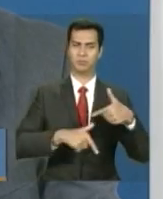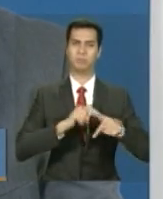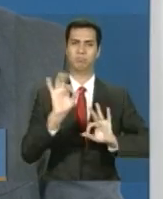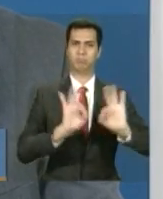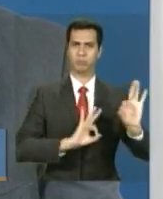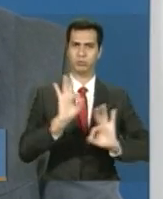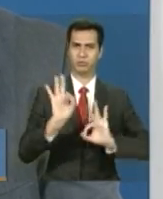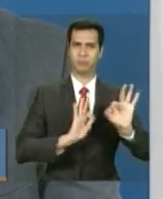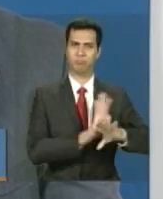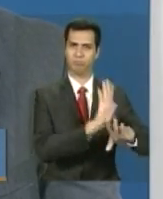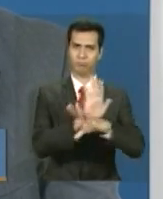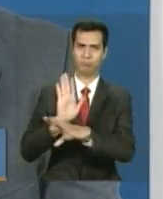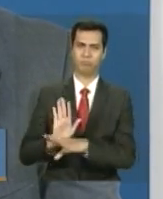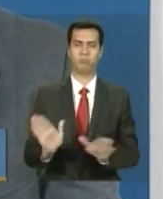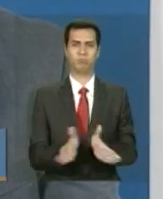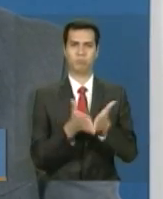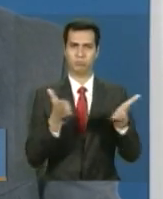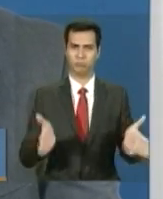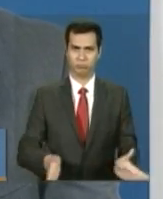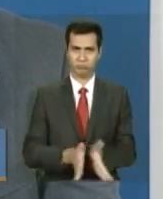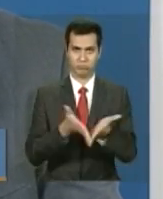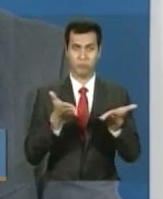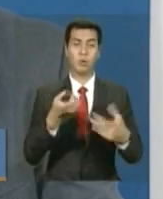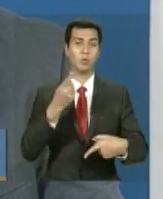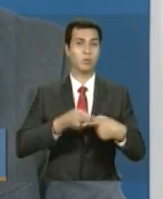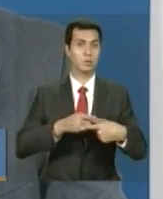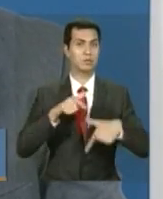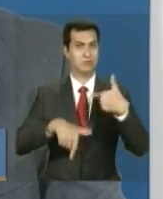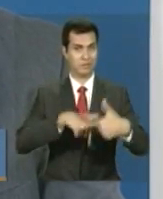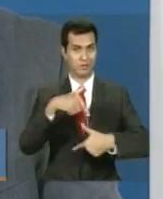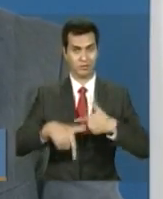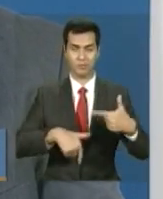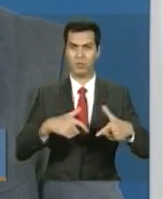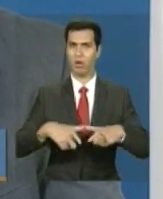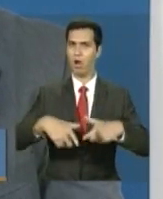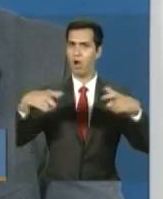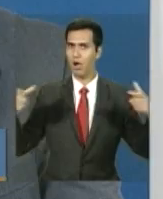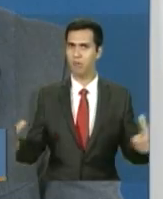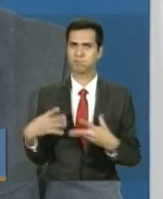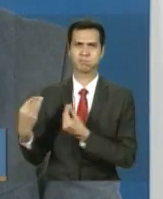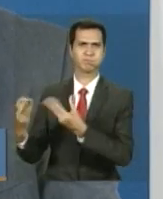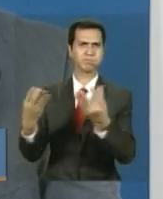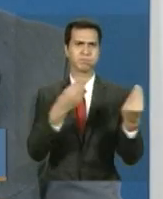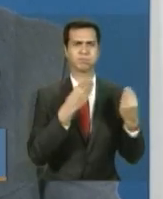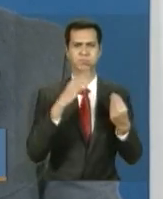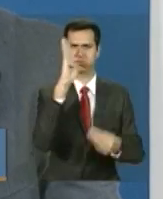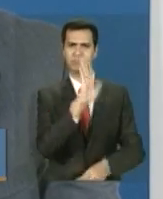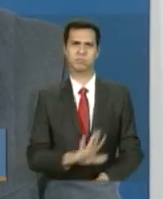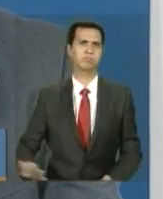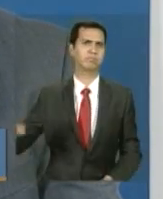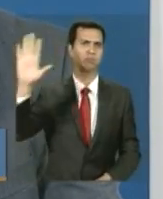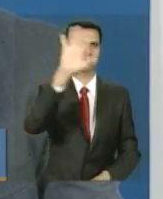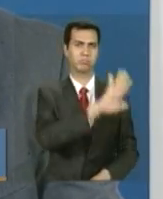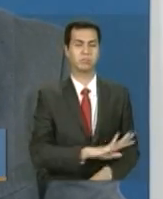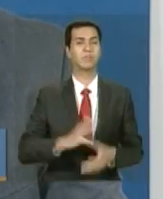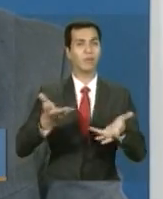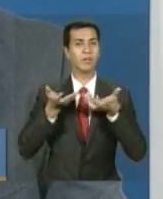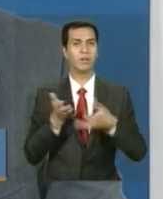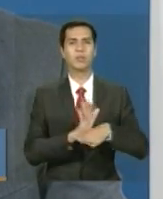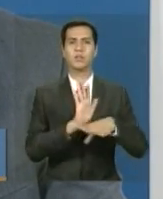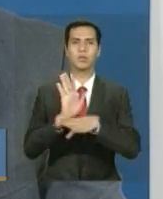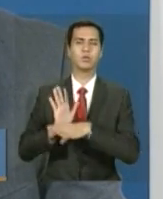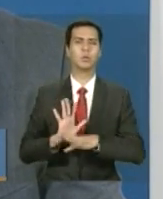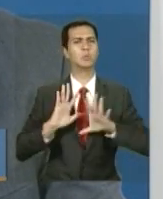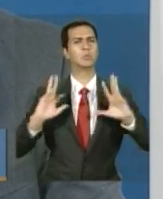plano com essa dimensão e com esse nível eh de desafio que foi colocado no prasil sem miséria de superar Ema pobreza em